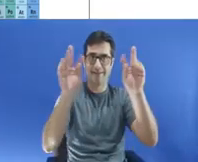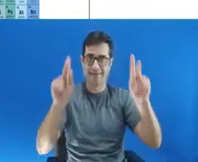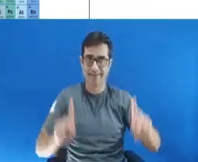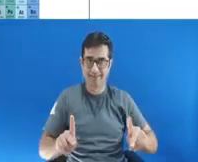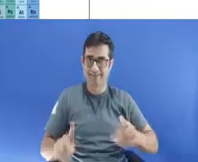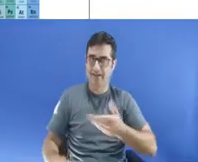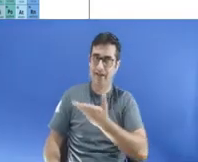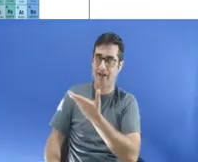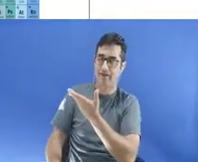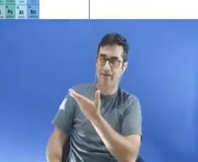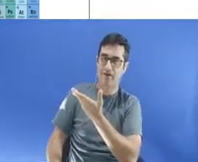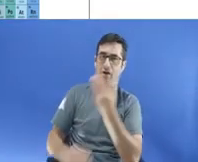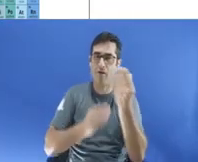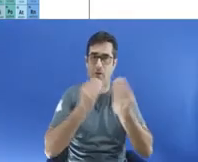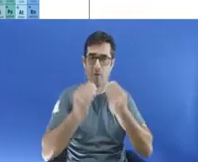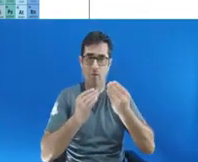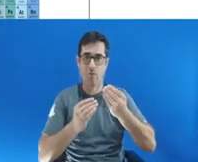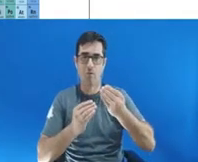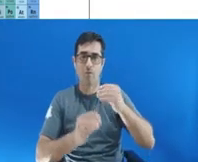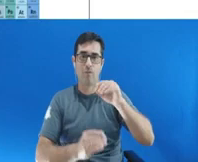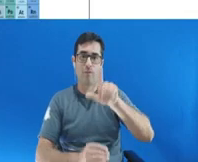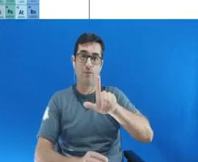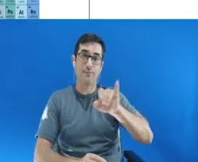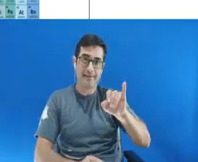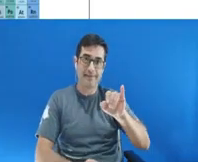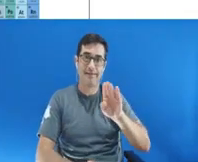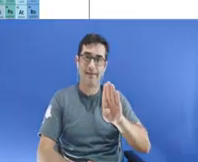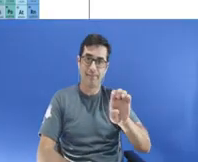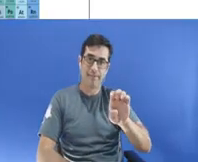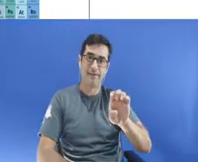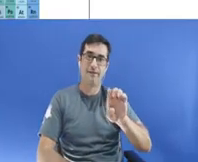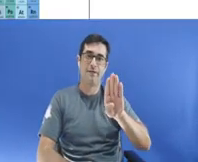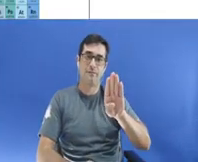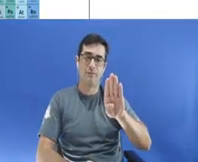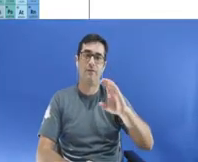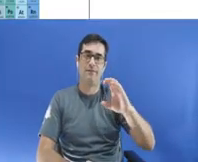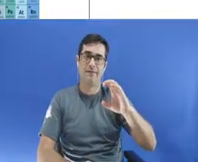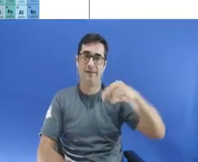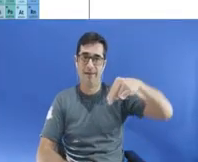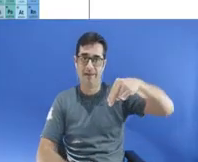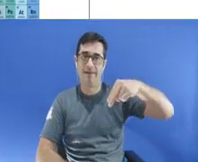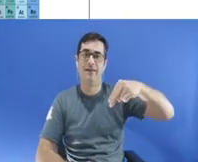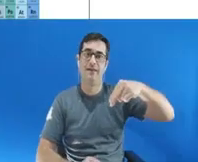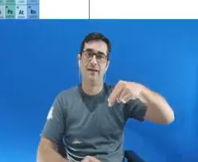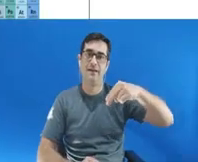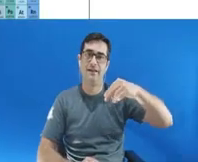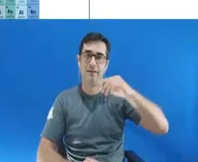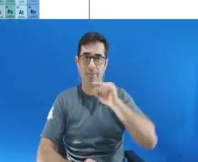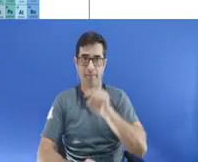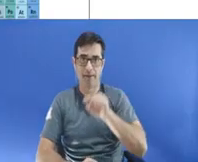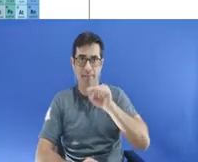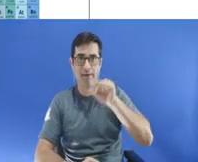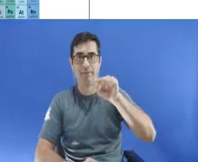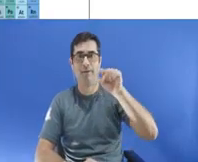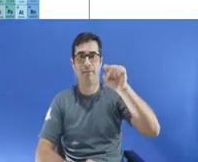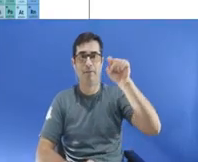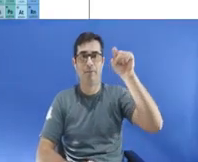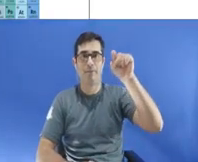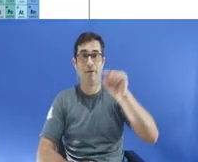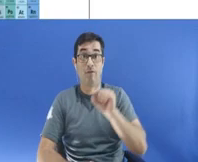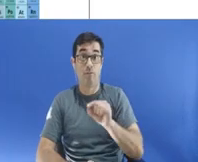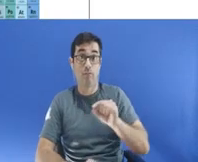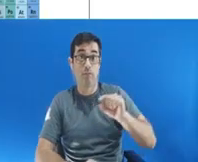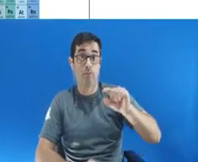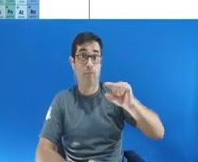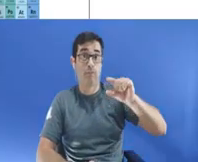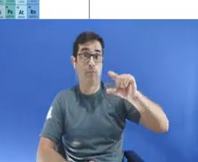até chegar ao neônio. Então, vai aumentando a carga nuclear efetiva conforme aumenta o número atômico. E em relação ao